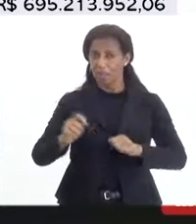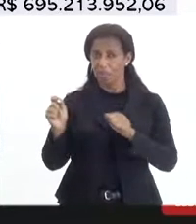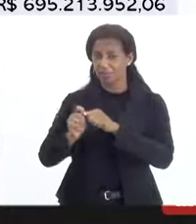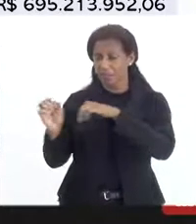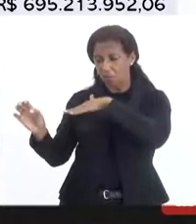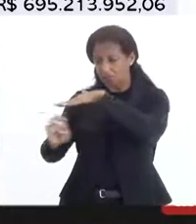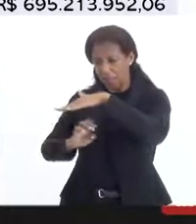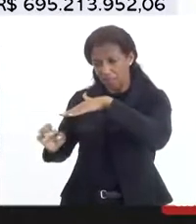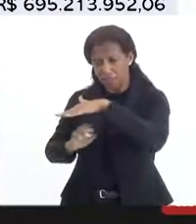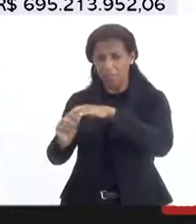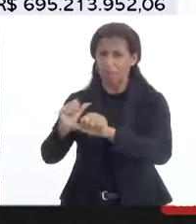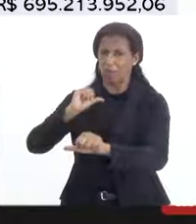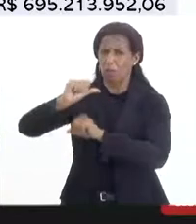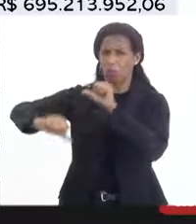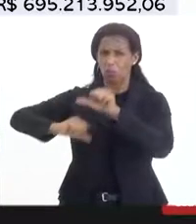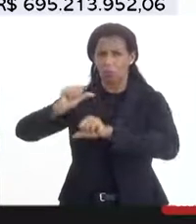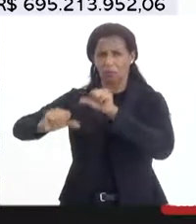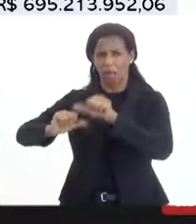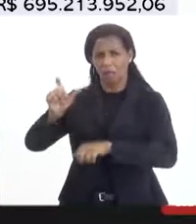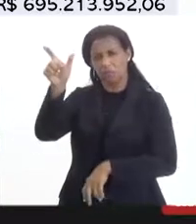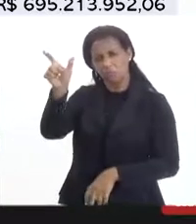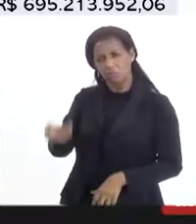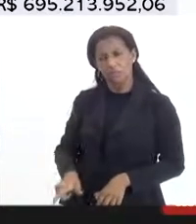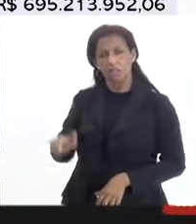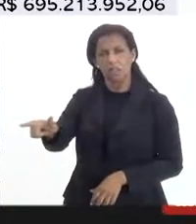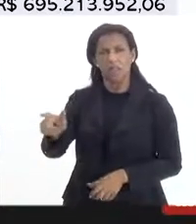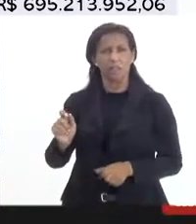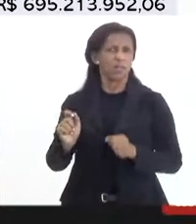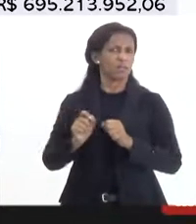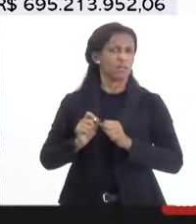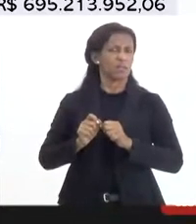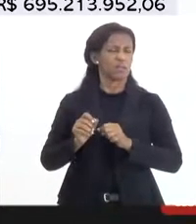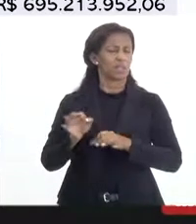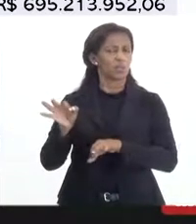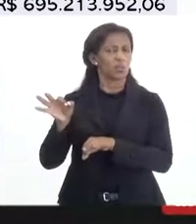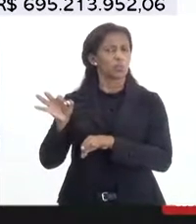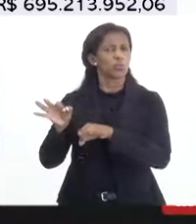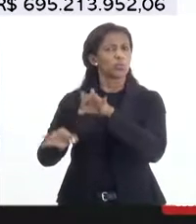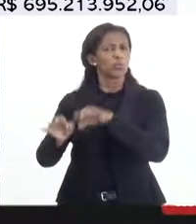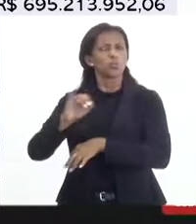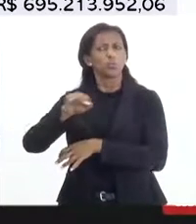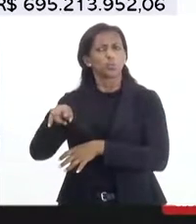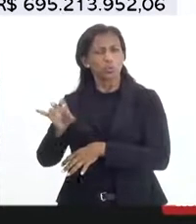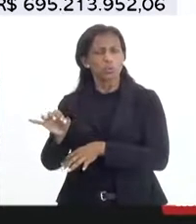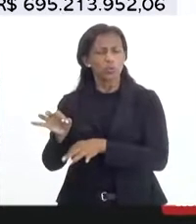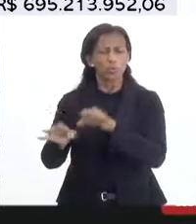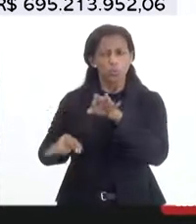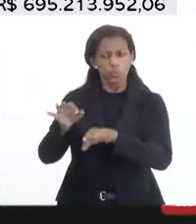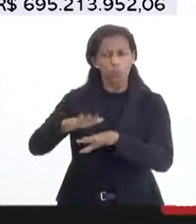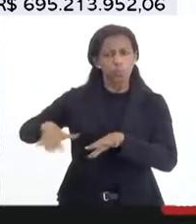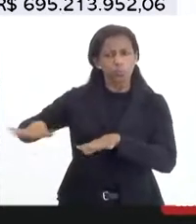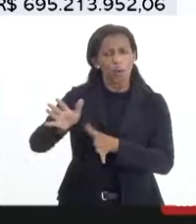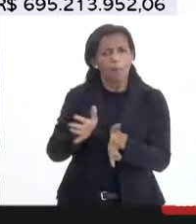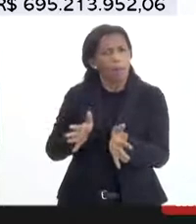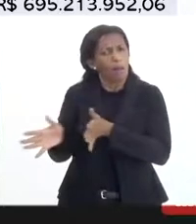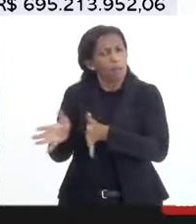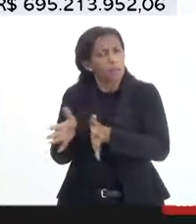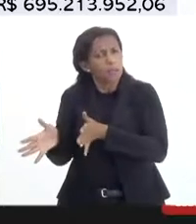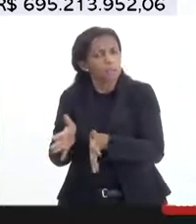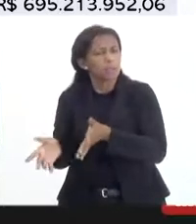de fato, mudassem o comportamento e tornassem um ambiente jurídico, quando eu falo jurídico de modo geral, mais acessível,